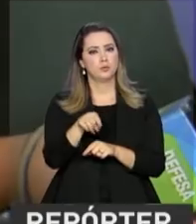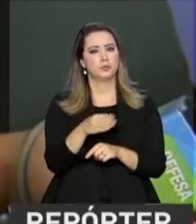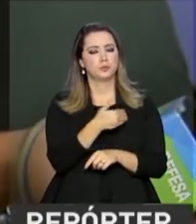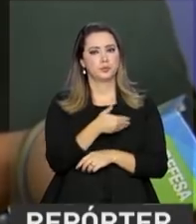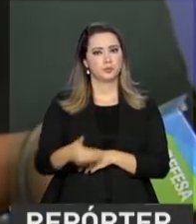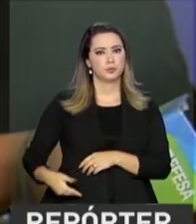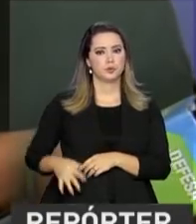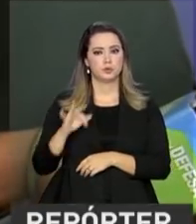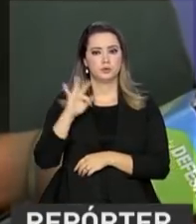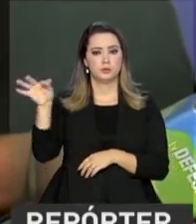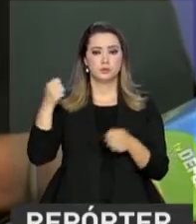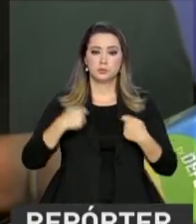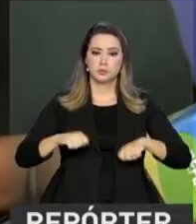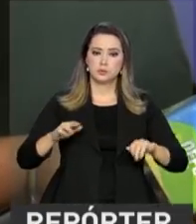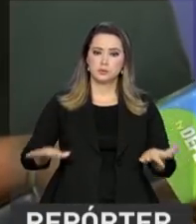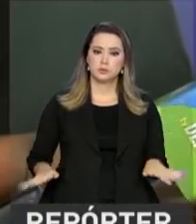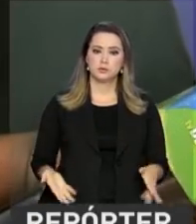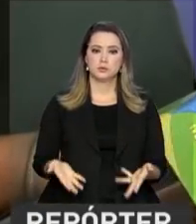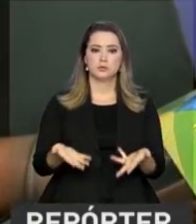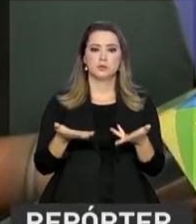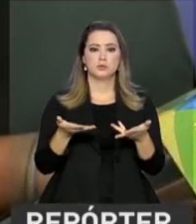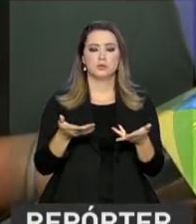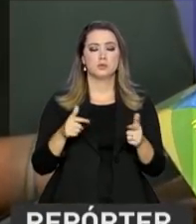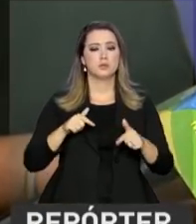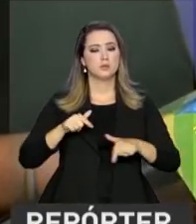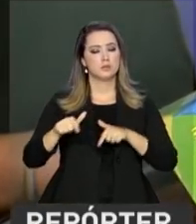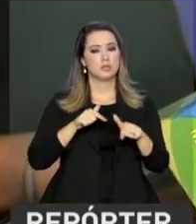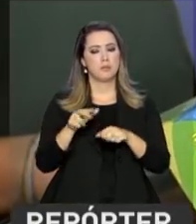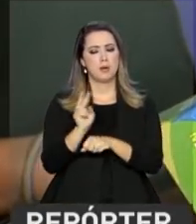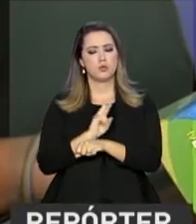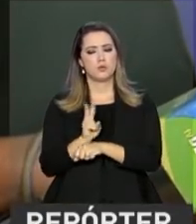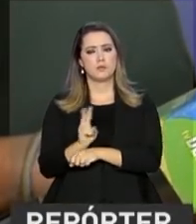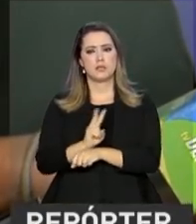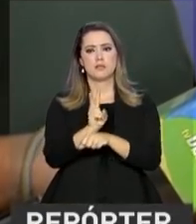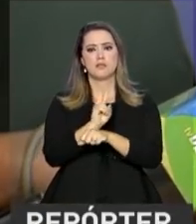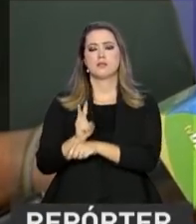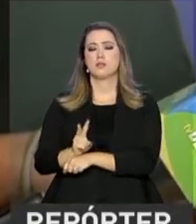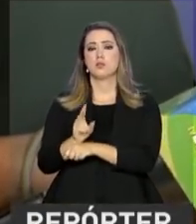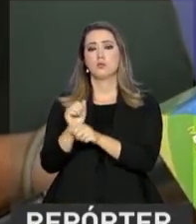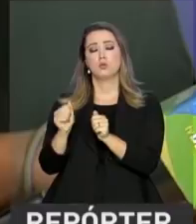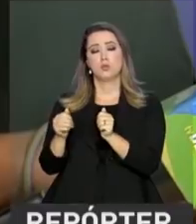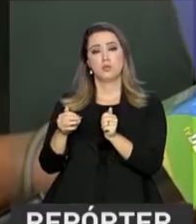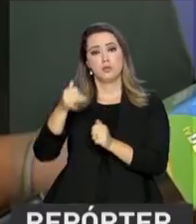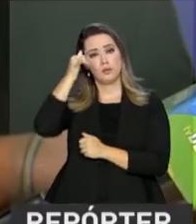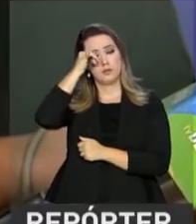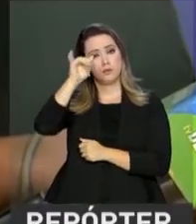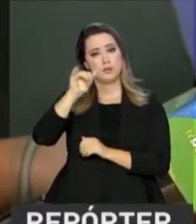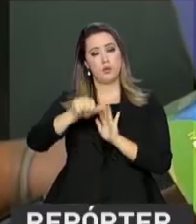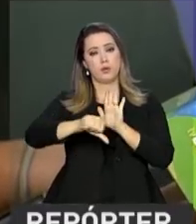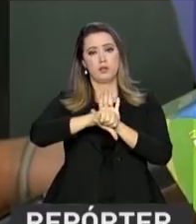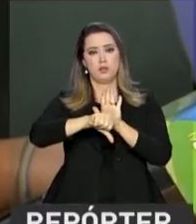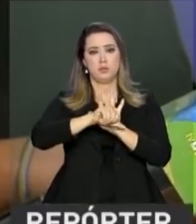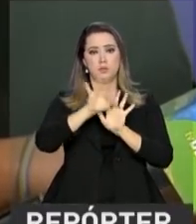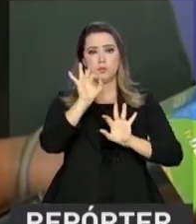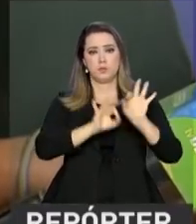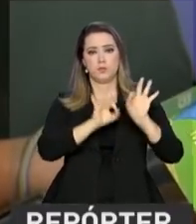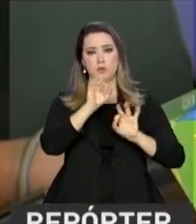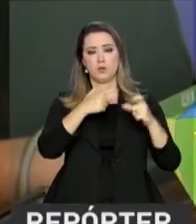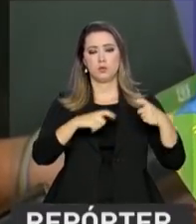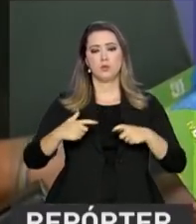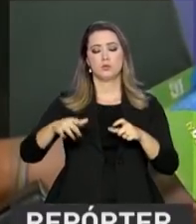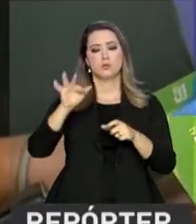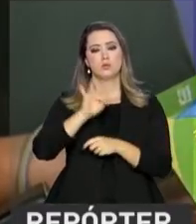intensificar as acções de patrulhamento e combate ao crime organizado nas vias federais